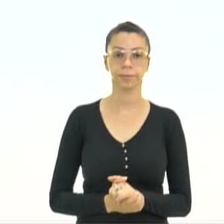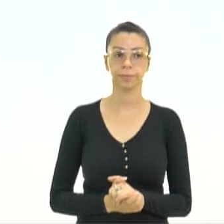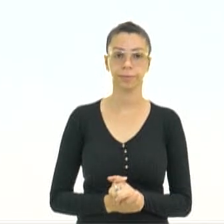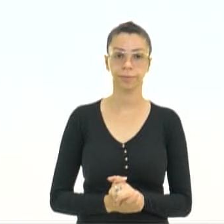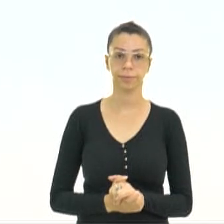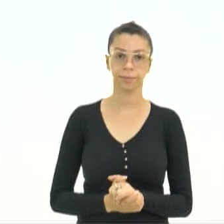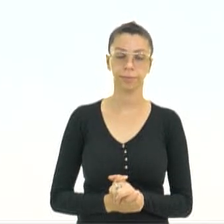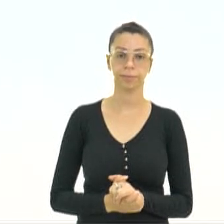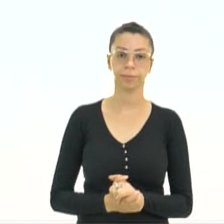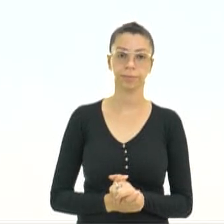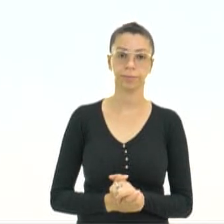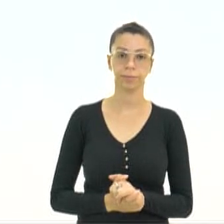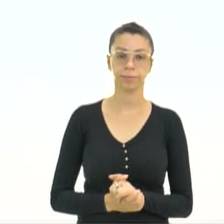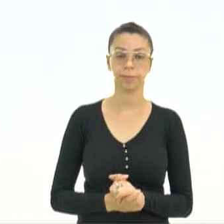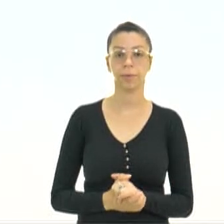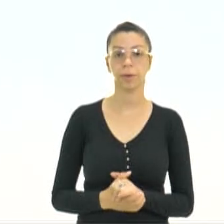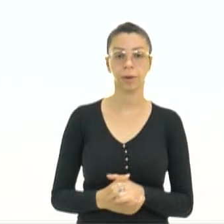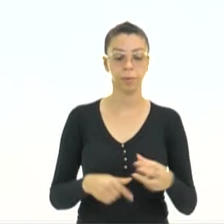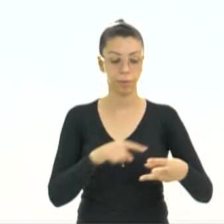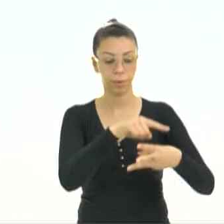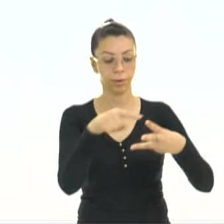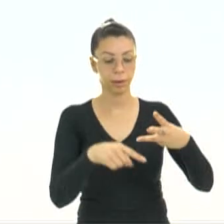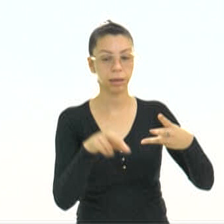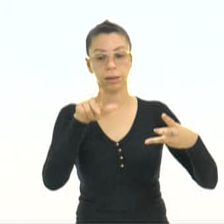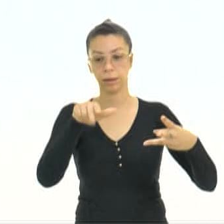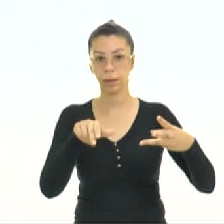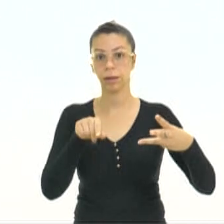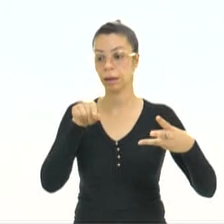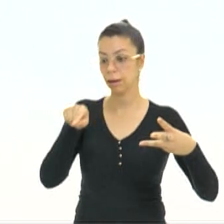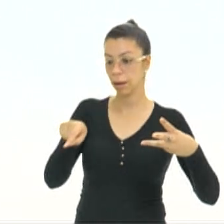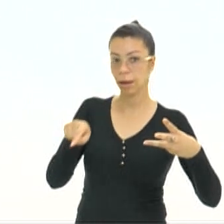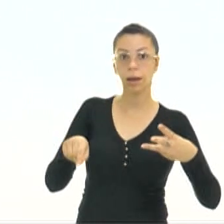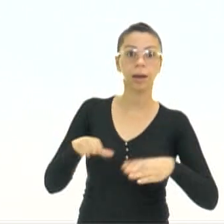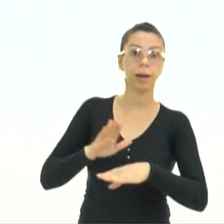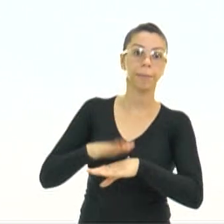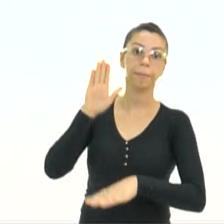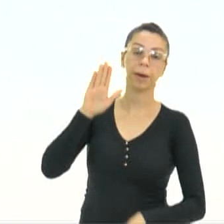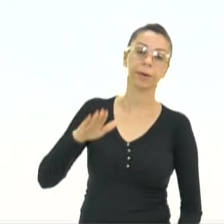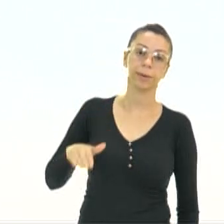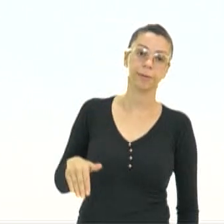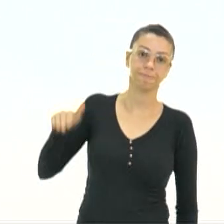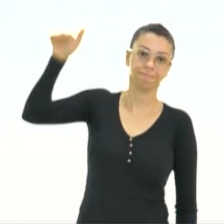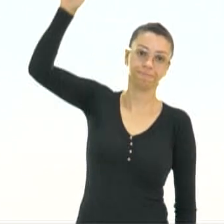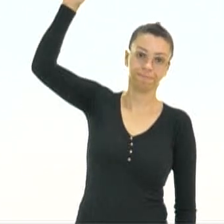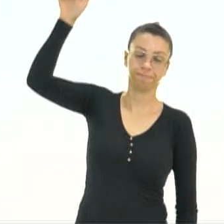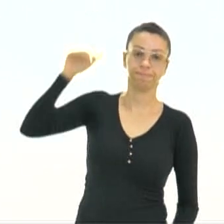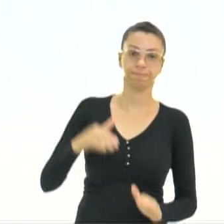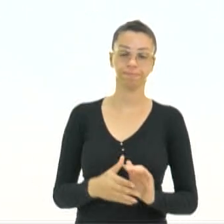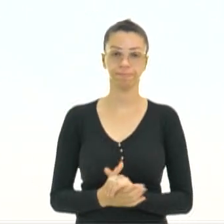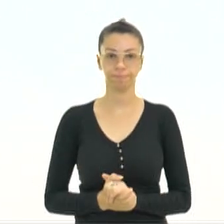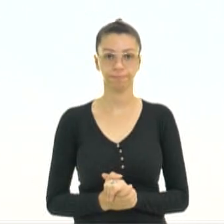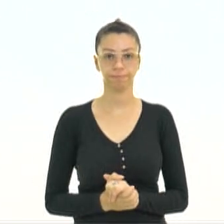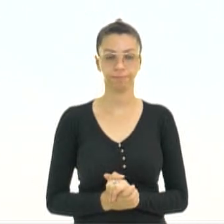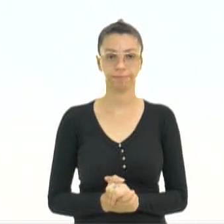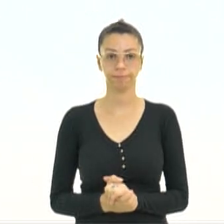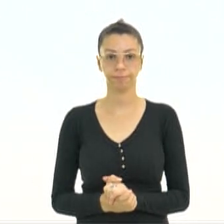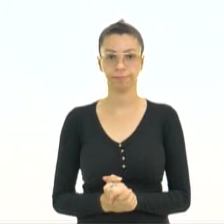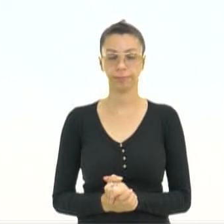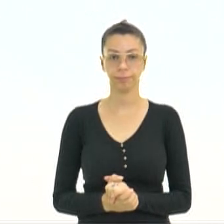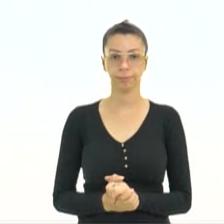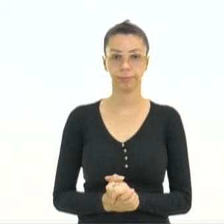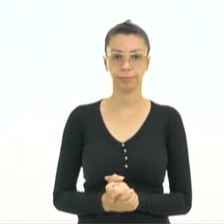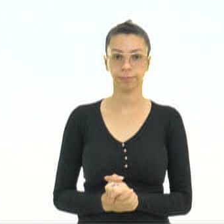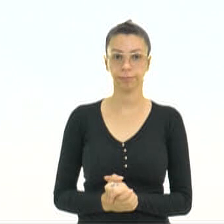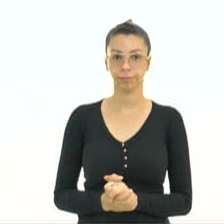sisters. Dentre as 3 irmãs Bronte, ela é a mais velha. 3. Her novels are the most